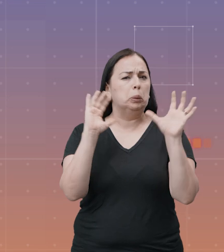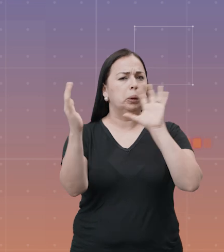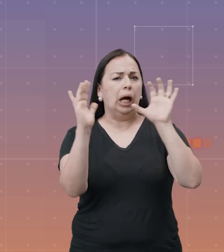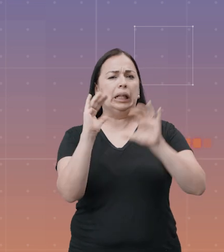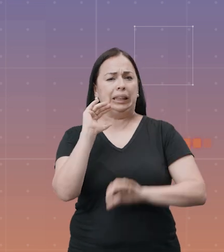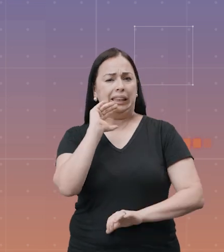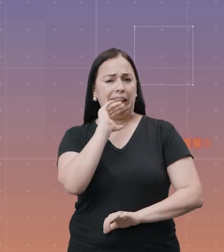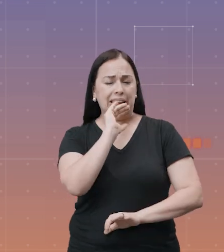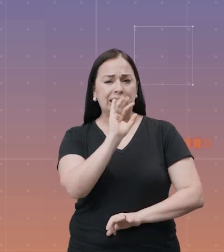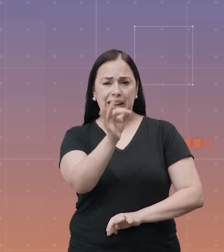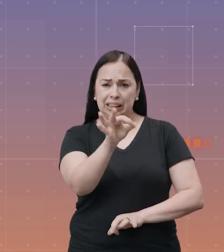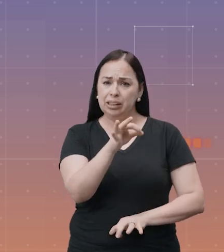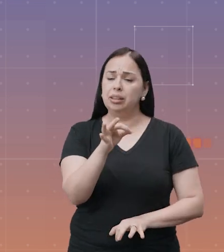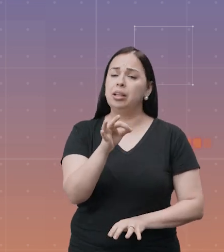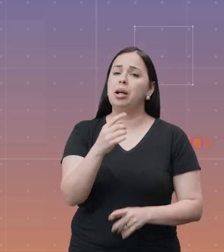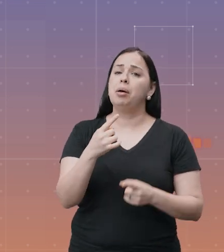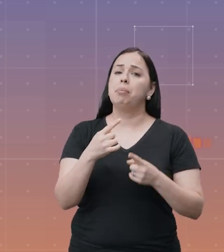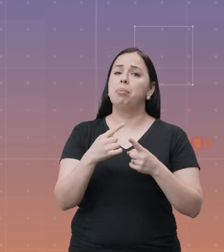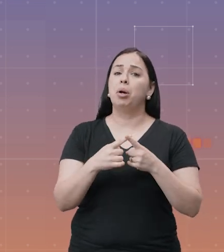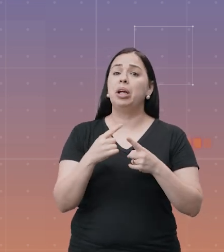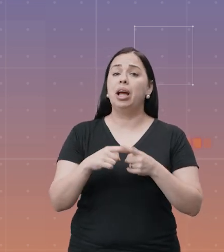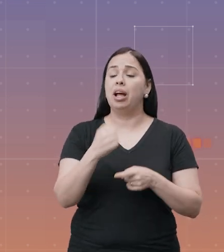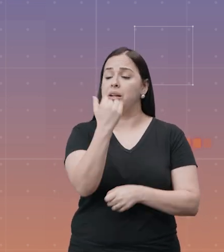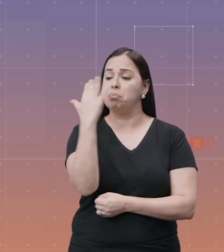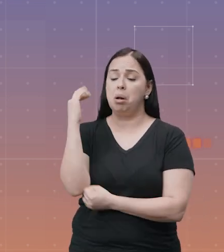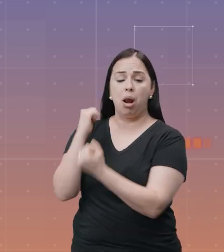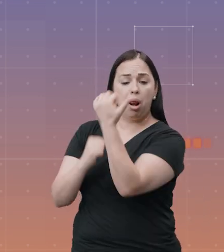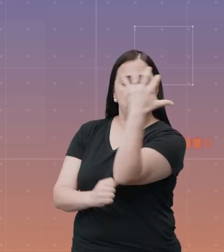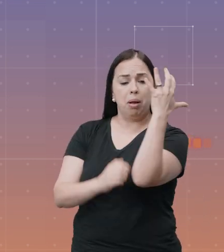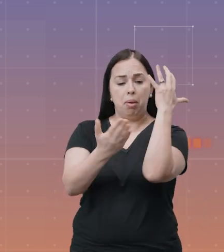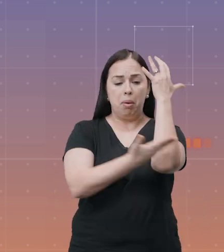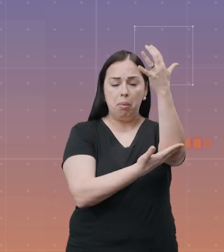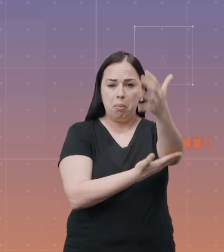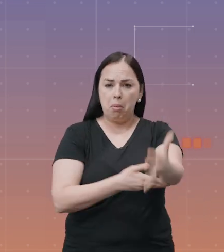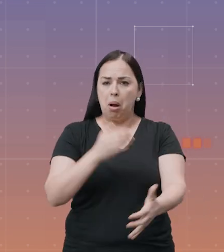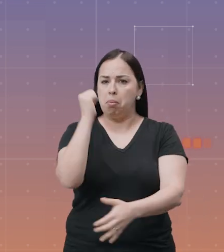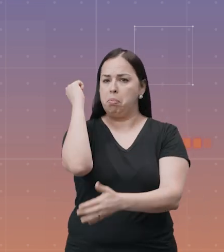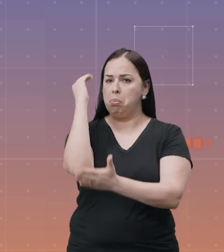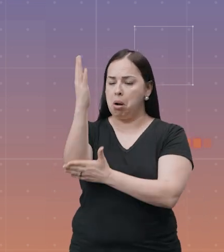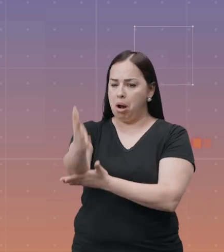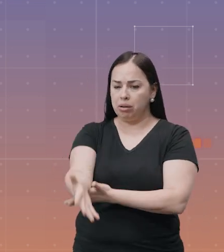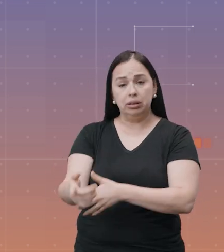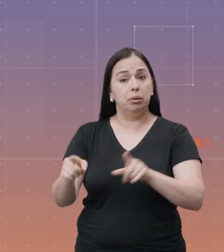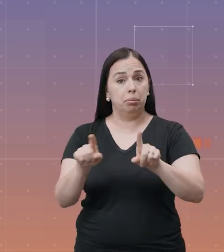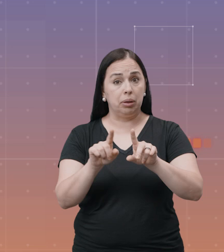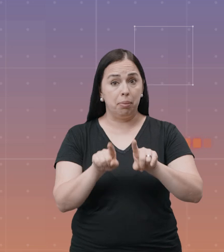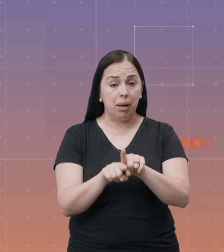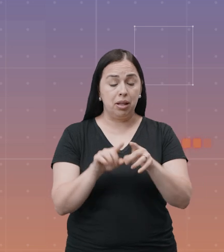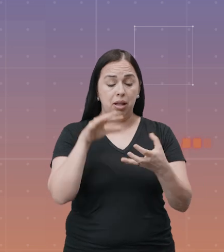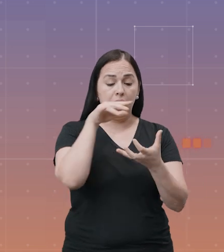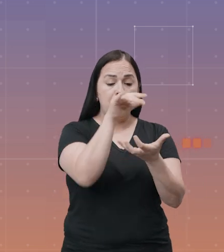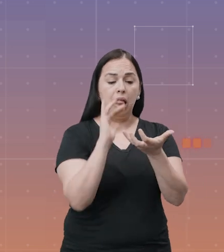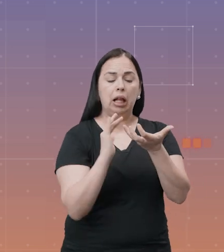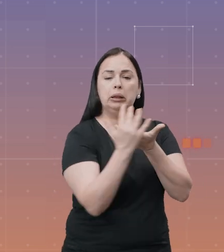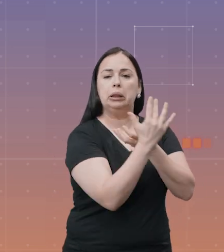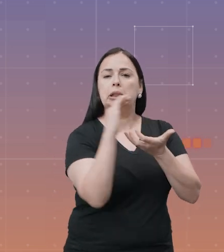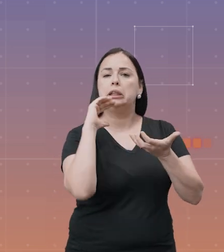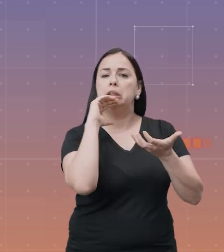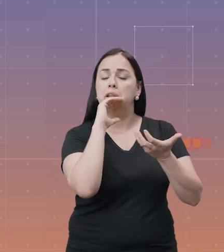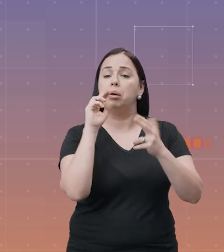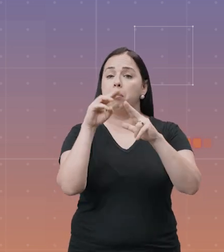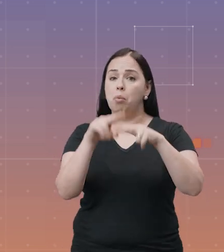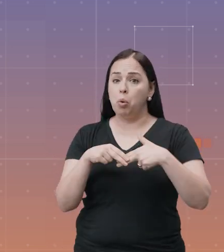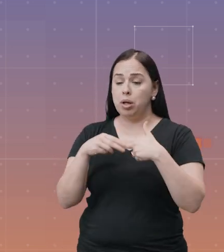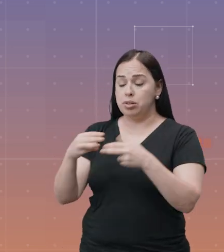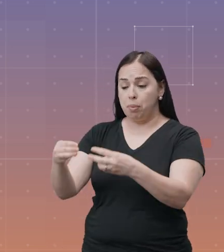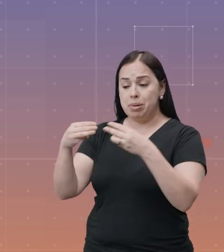dias estão mais quentes. E isso é resultado do desmatamento e do aquecimento global. Por isso, uma ferramenta foi